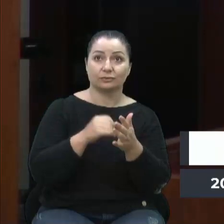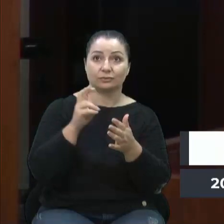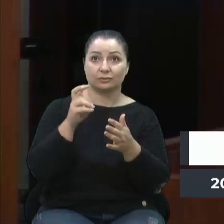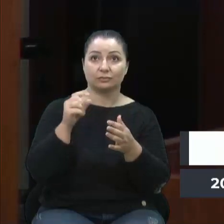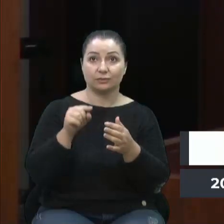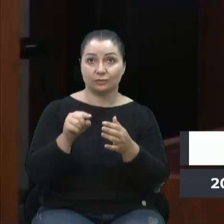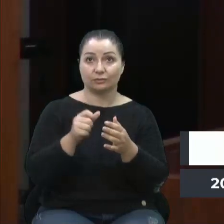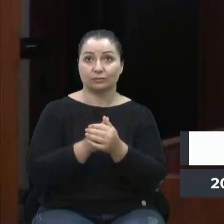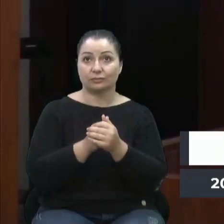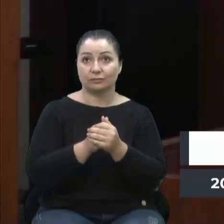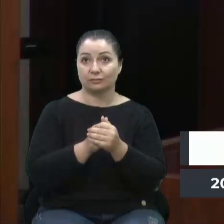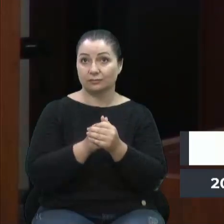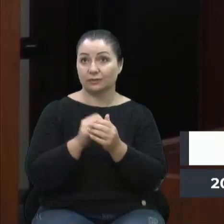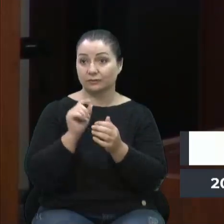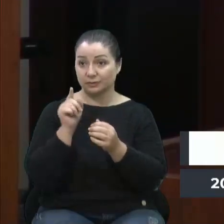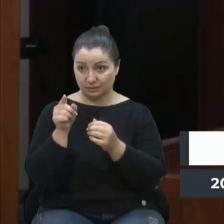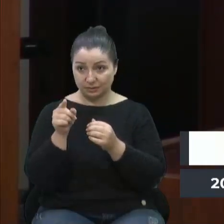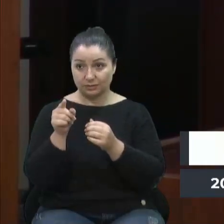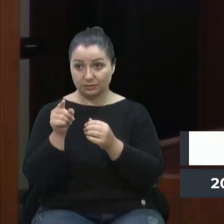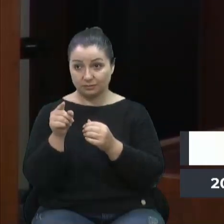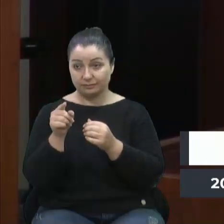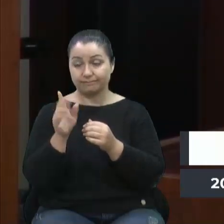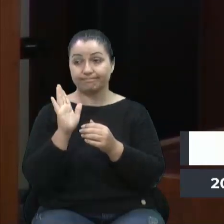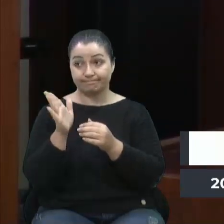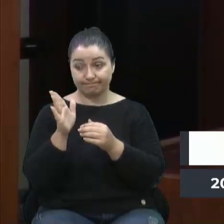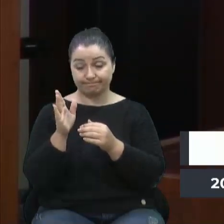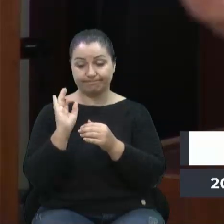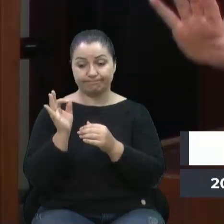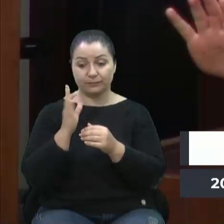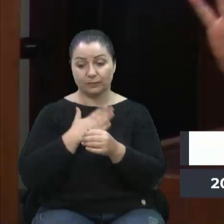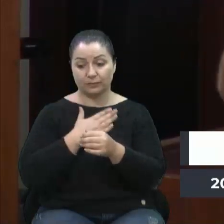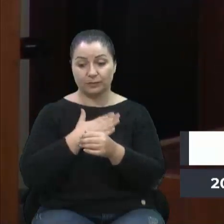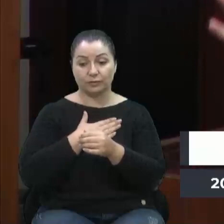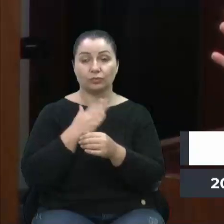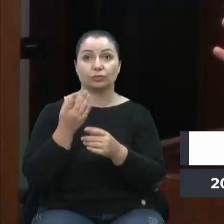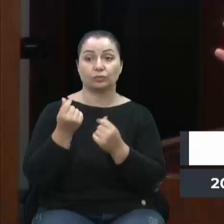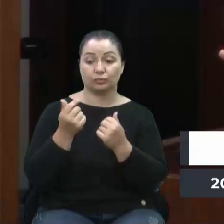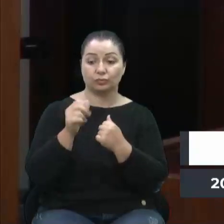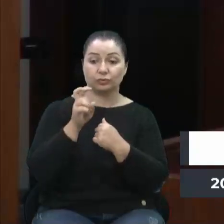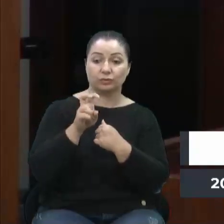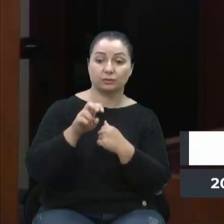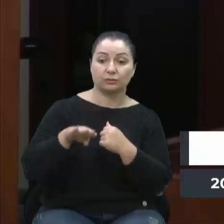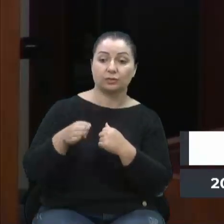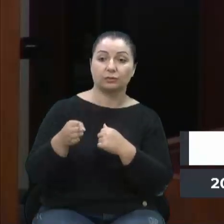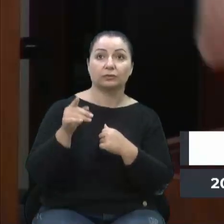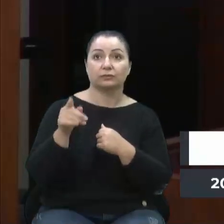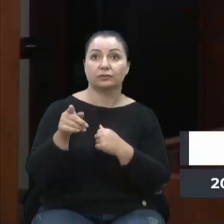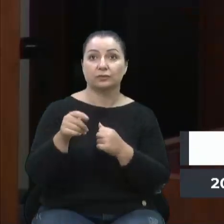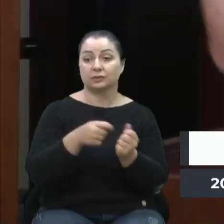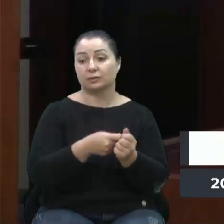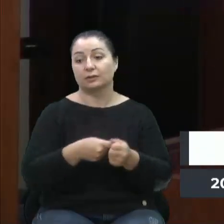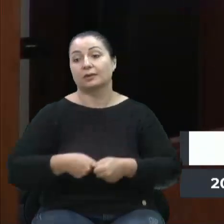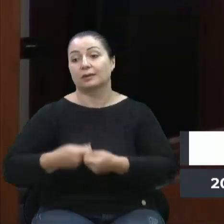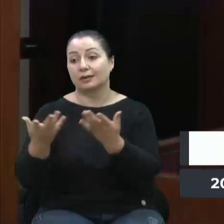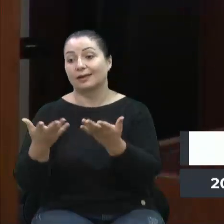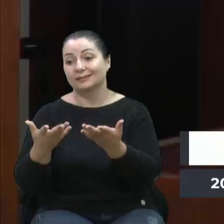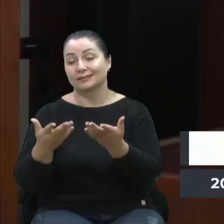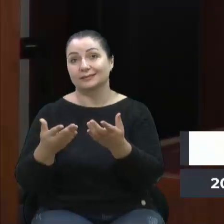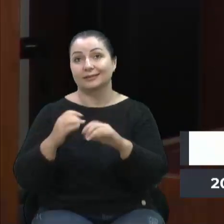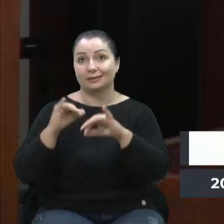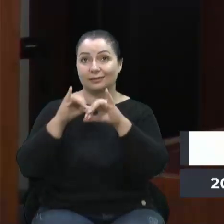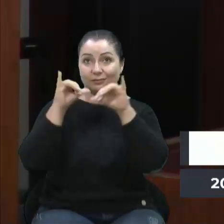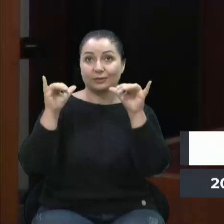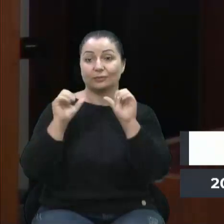vereadora Estela, a senhorita concorda comigo que o dinheiro, os 5 bilhões que vão ser gastos em campanha, eles poderiam estar no Hospital Geral para